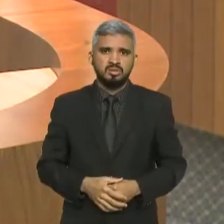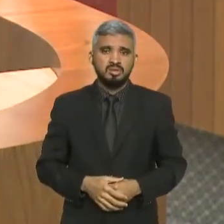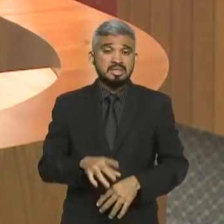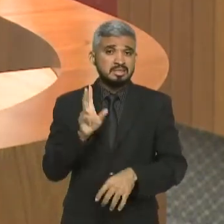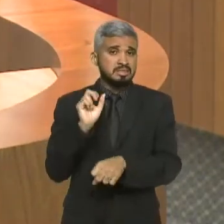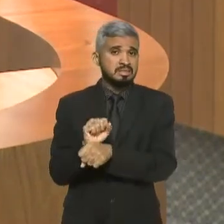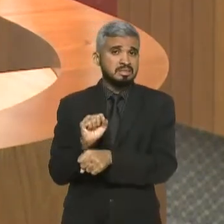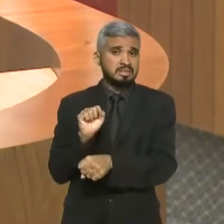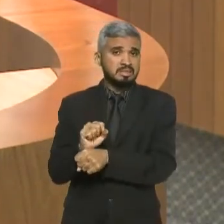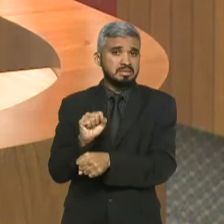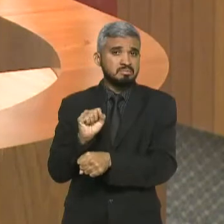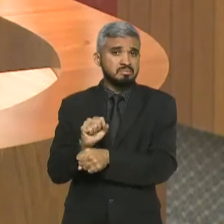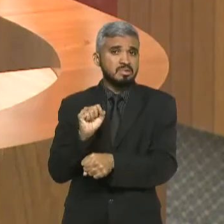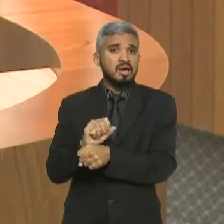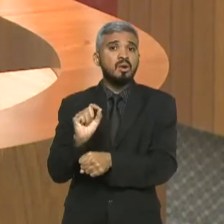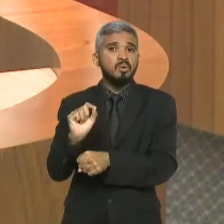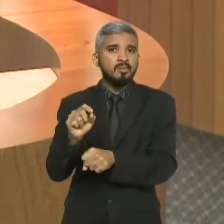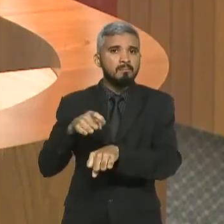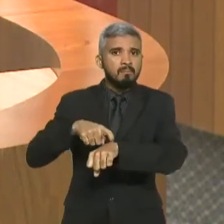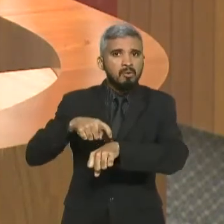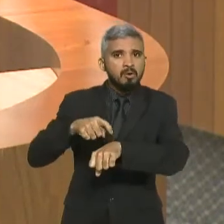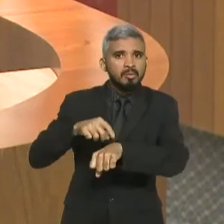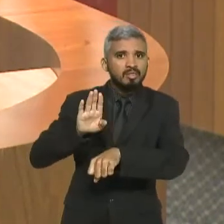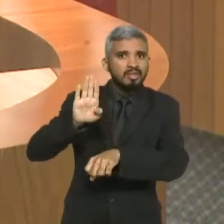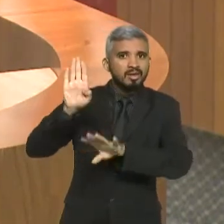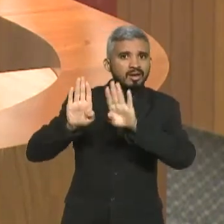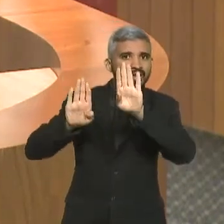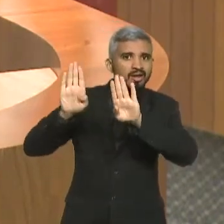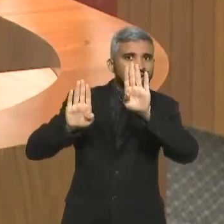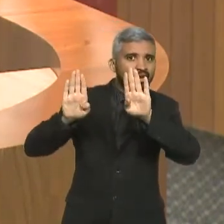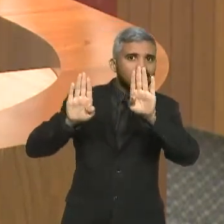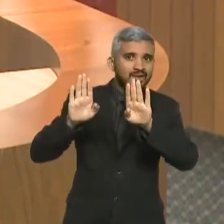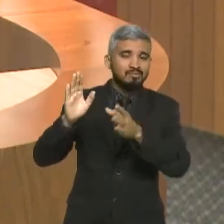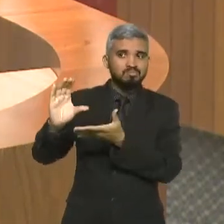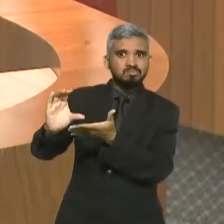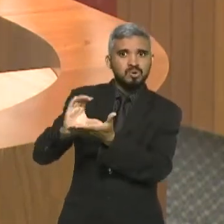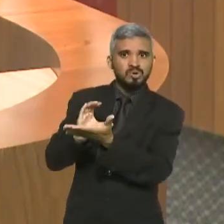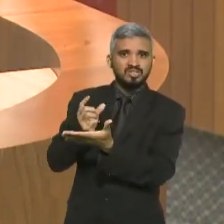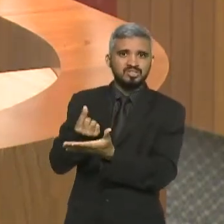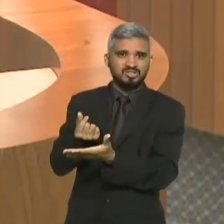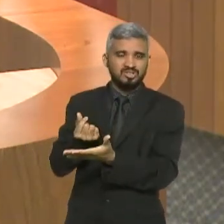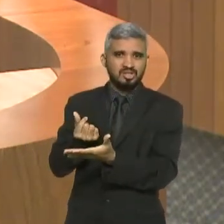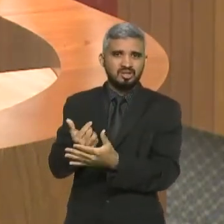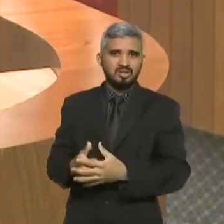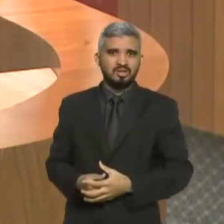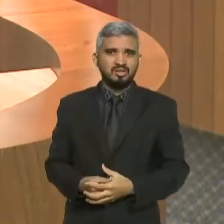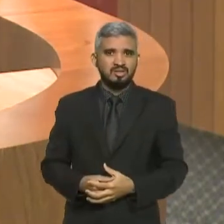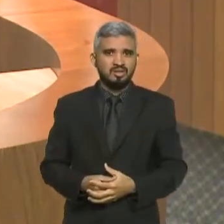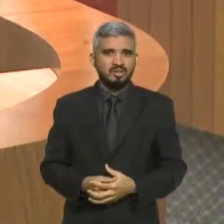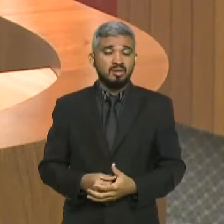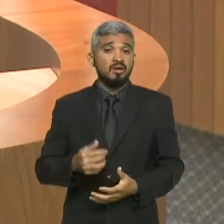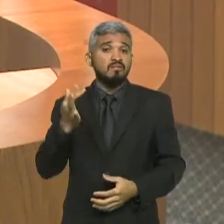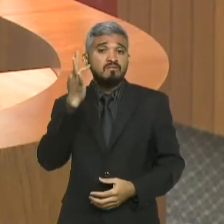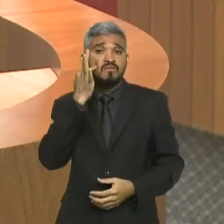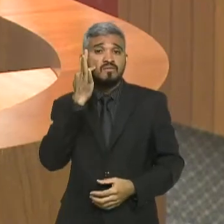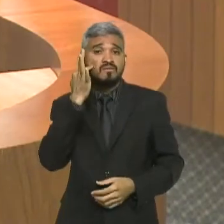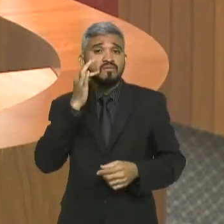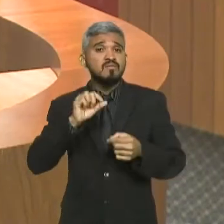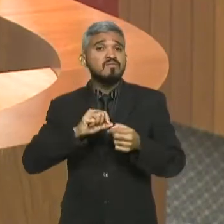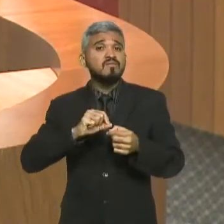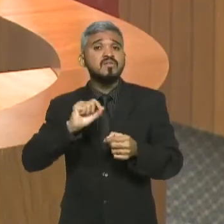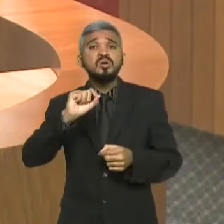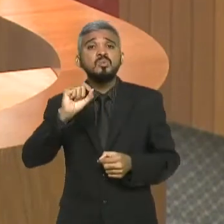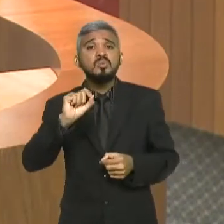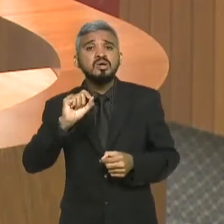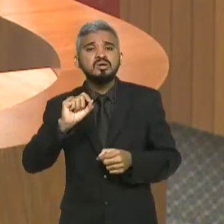ganhar dinheiro nas costas da população. O que Flávio Dino fez? Fez uma intervenção. Uma intervenção estatal, meu presidente, deputado César